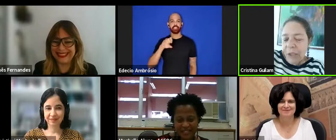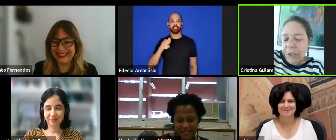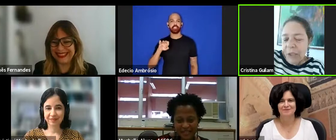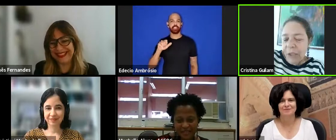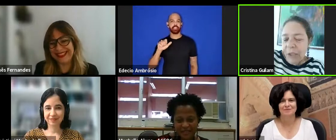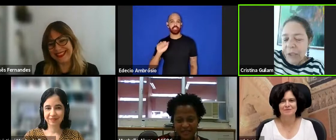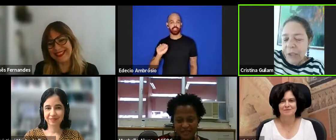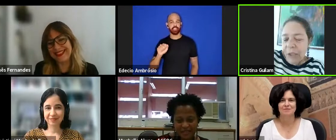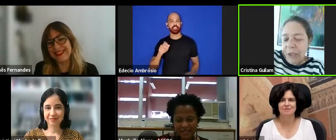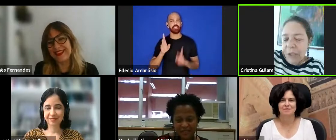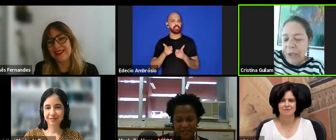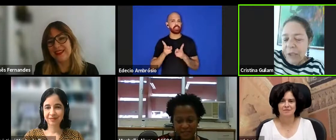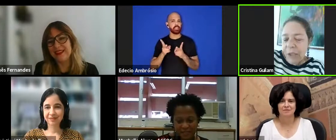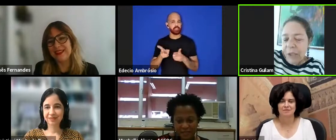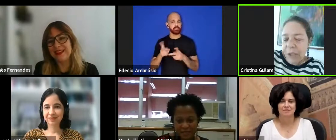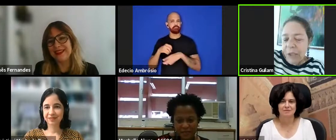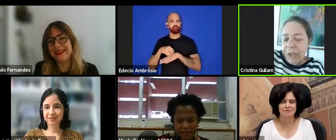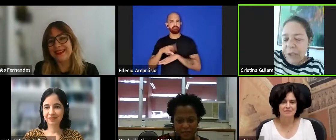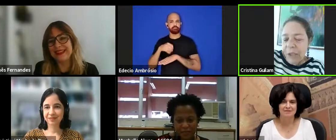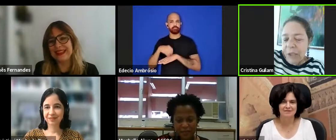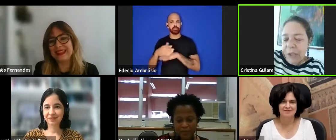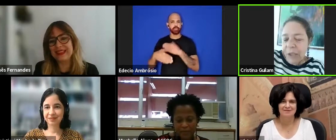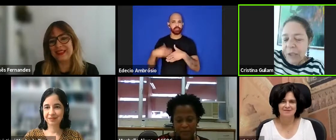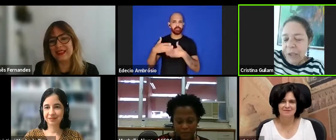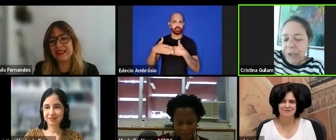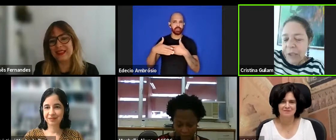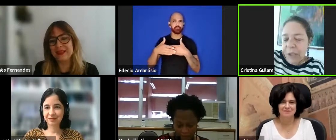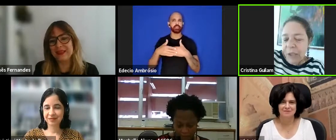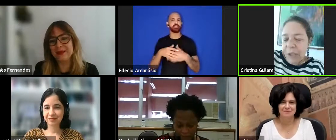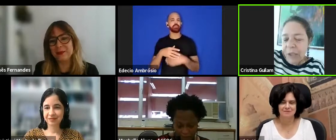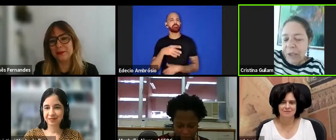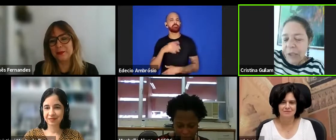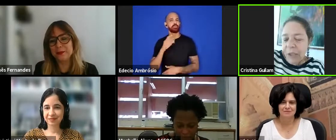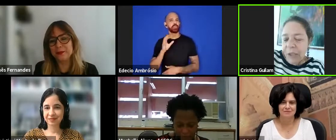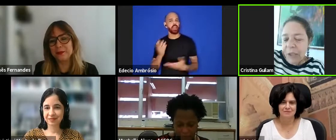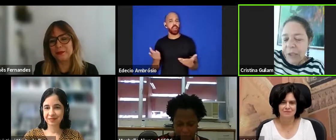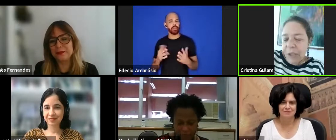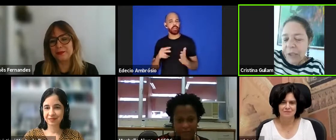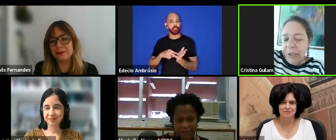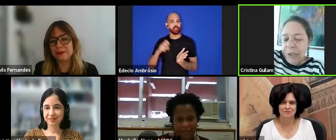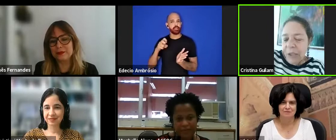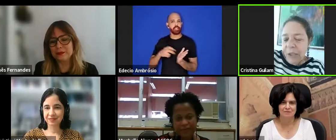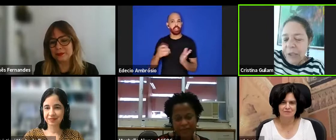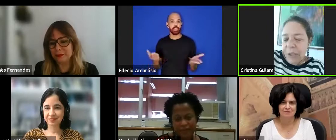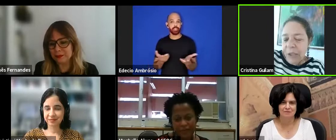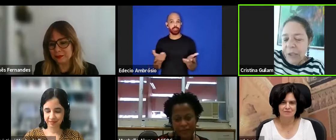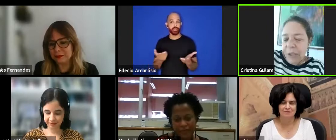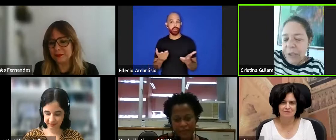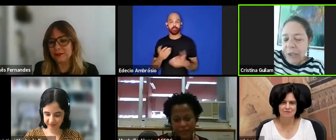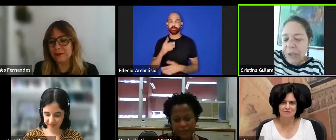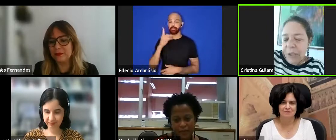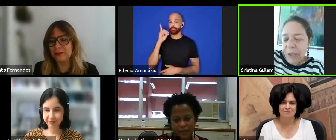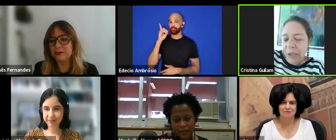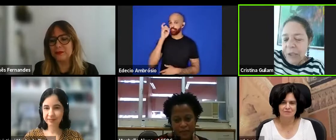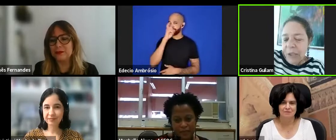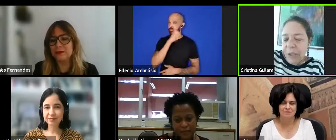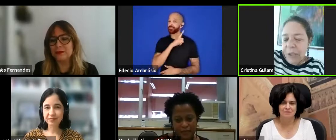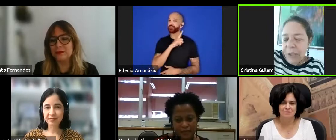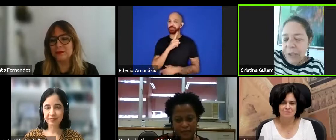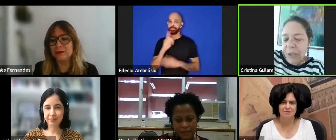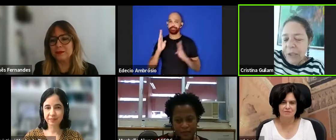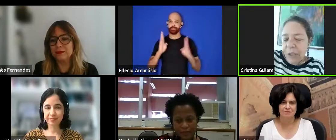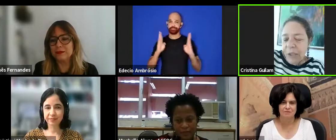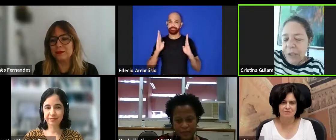transmitiu tanto entusiasmo nesse momento difícil que a gente vem